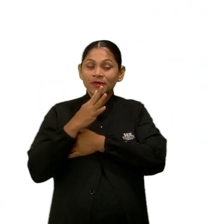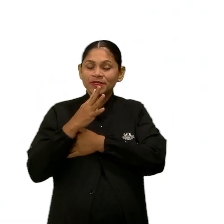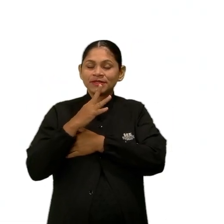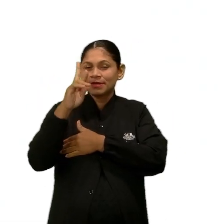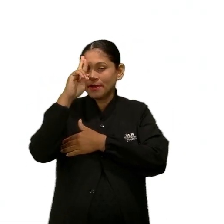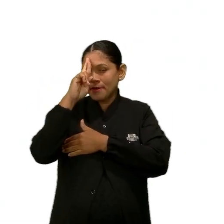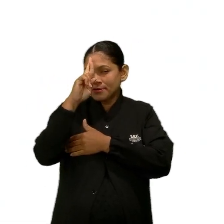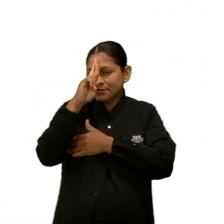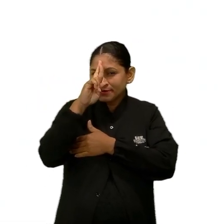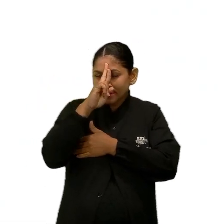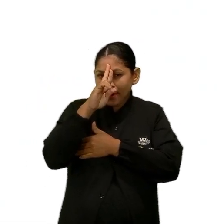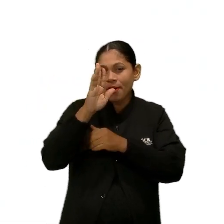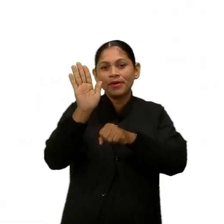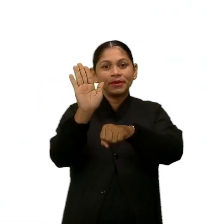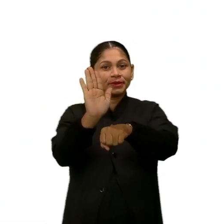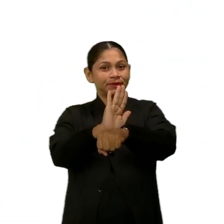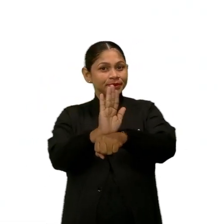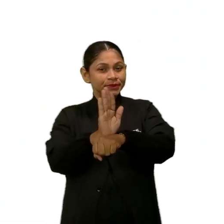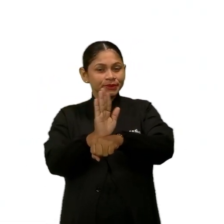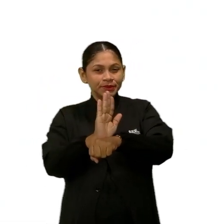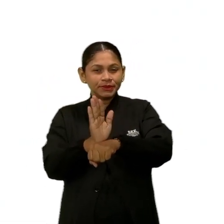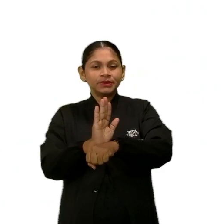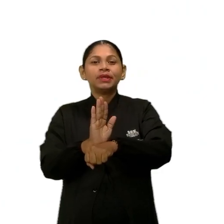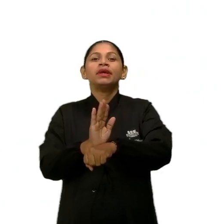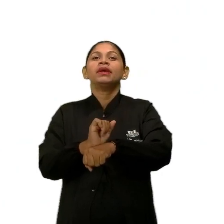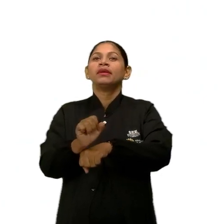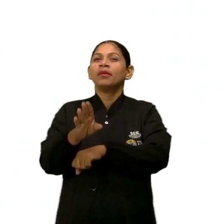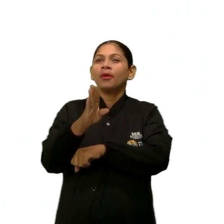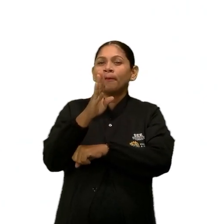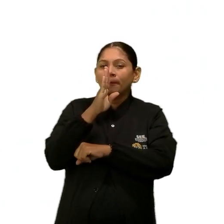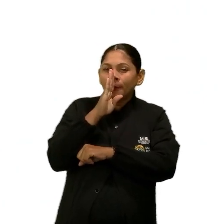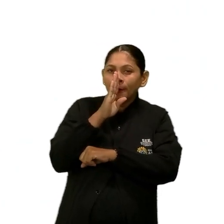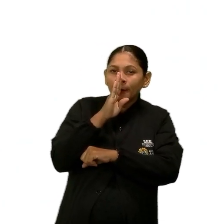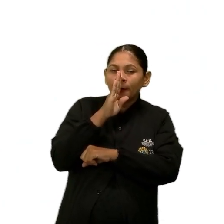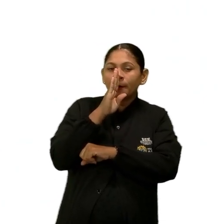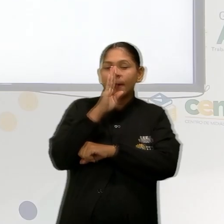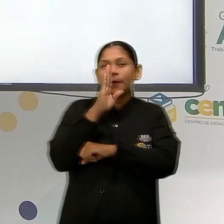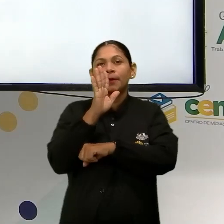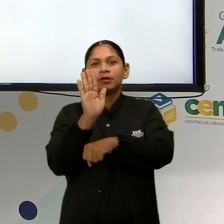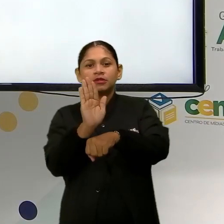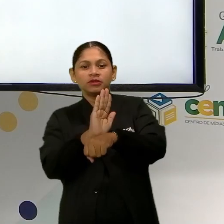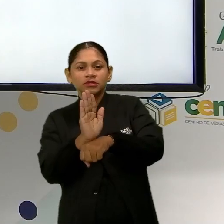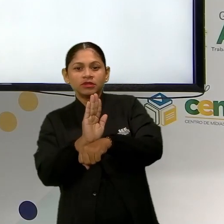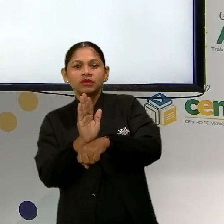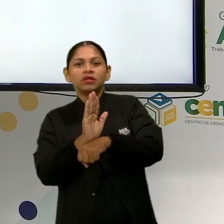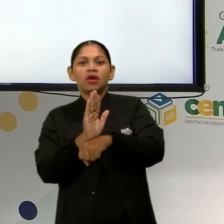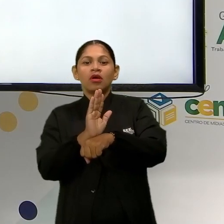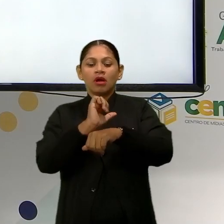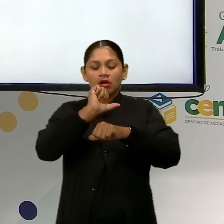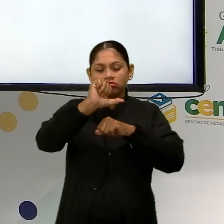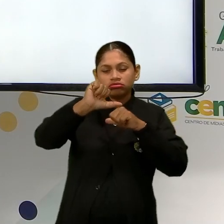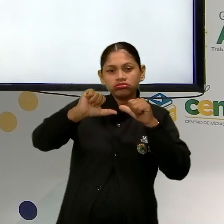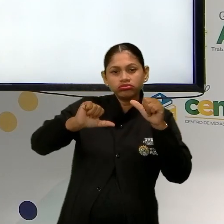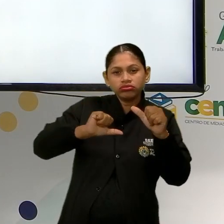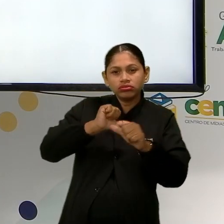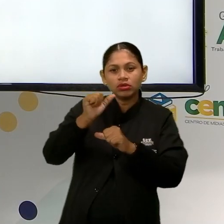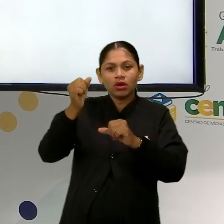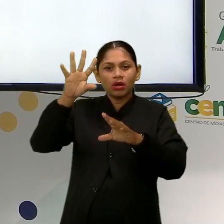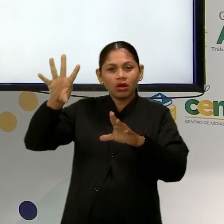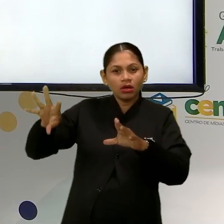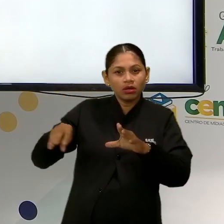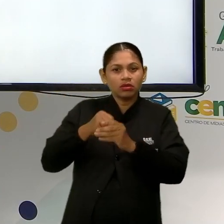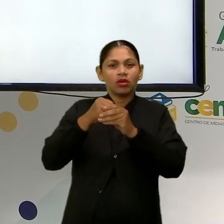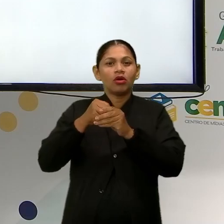cinema, inclusive a era do cinema mudo, a era do cinema quando houve aí a